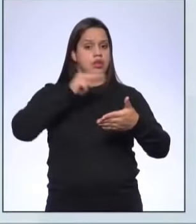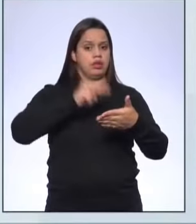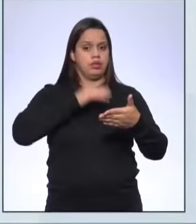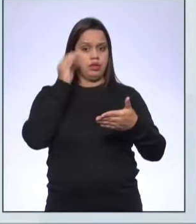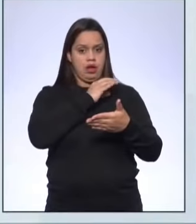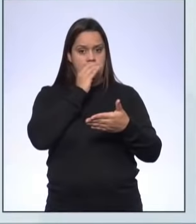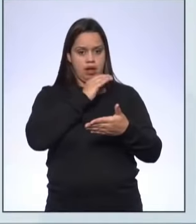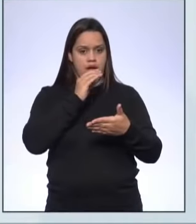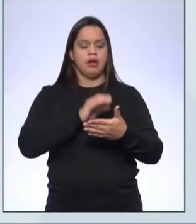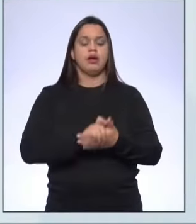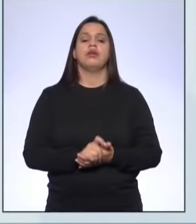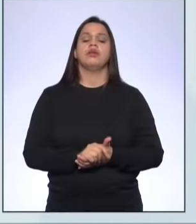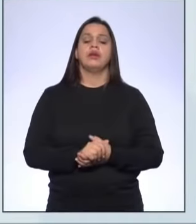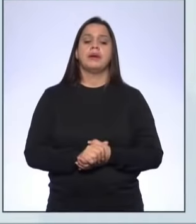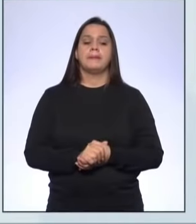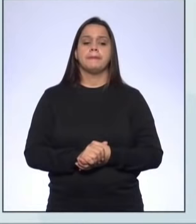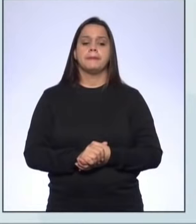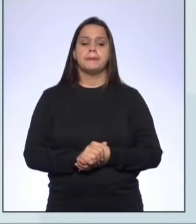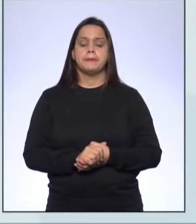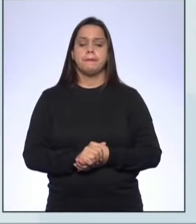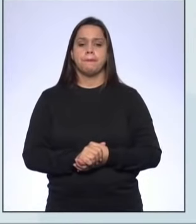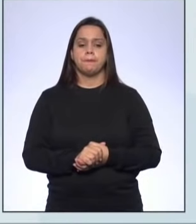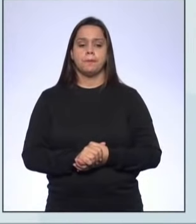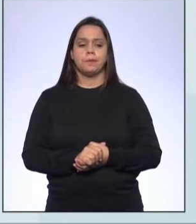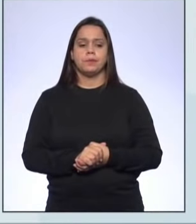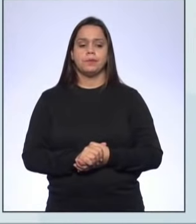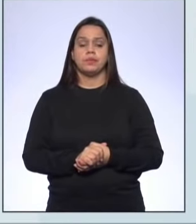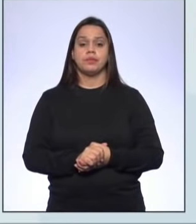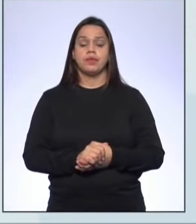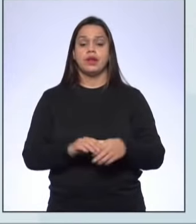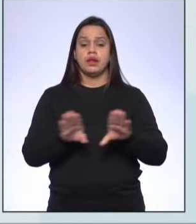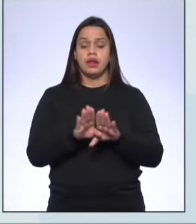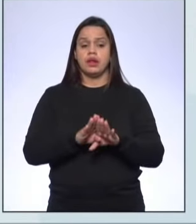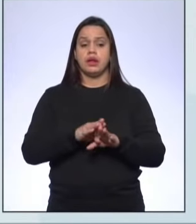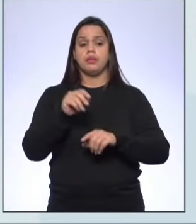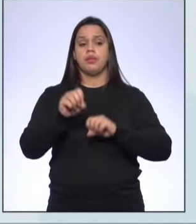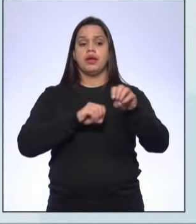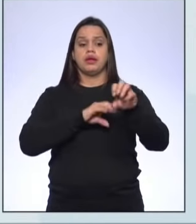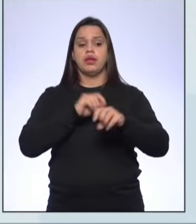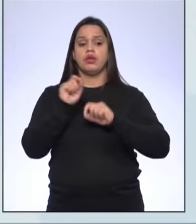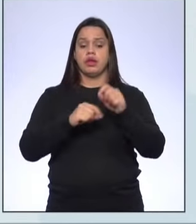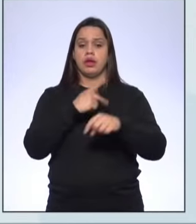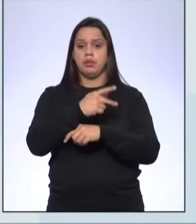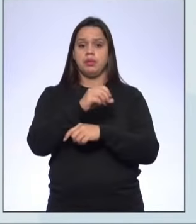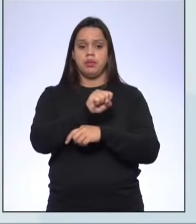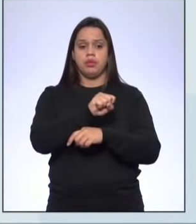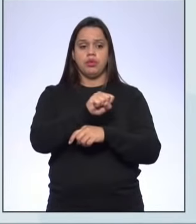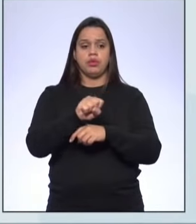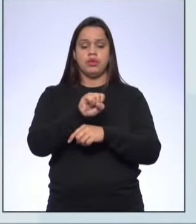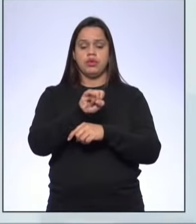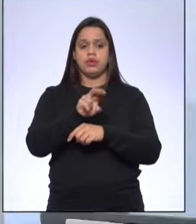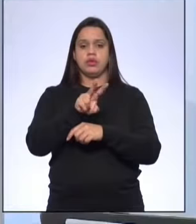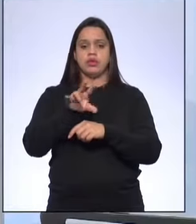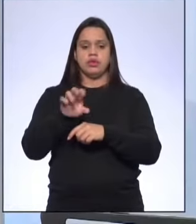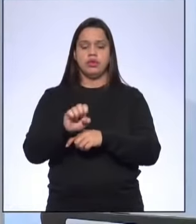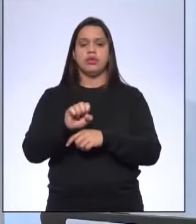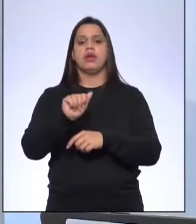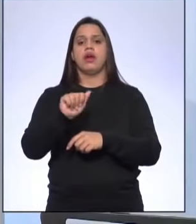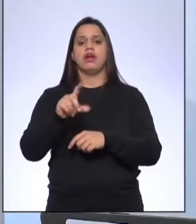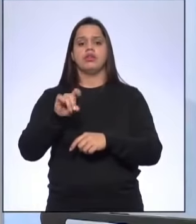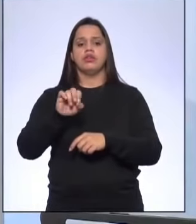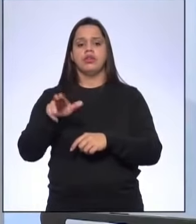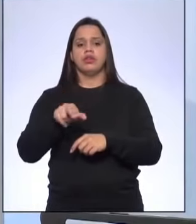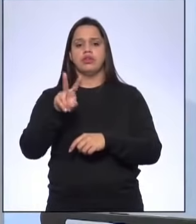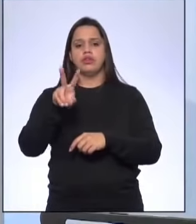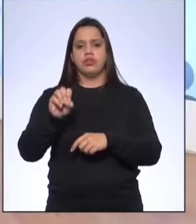empolgo inês o esquema que a leitura rápida e os cognatos e o possessivo adjetivo e o adjetivo possessivo certo